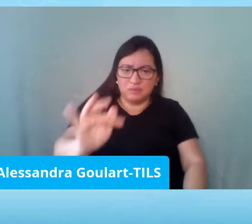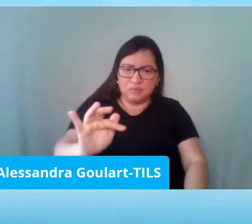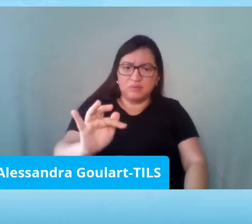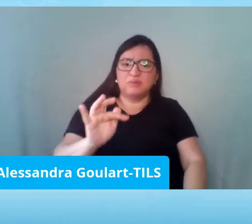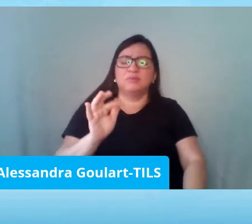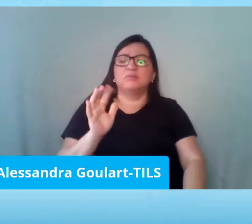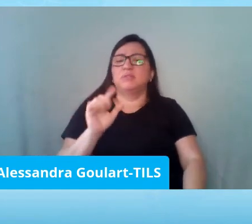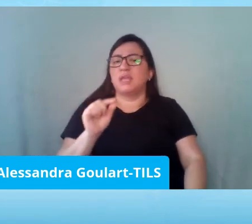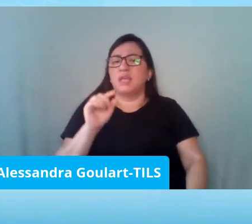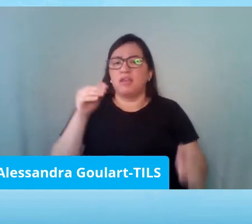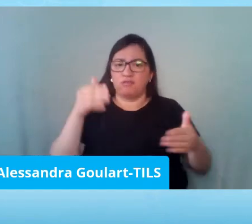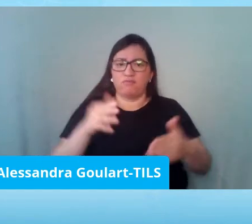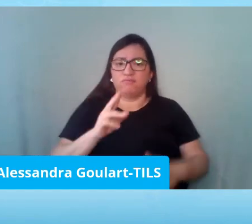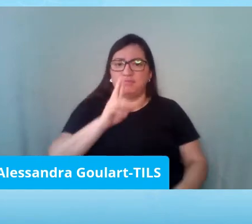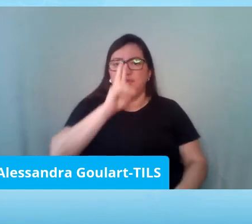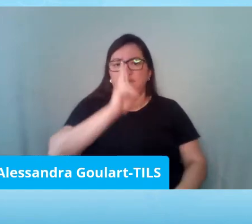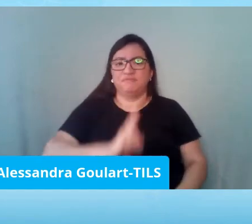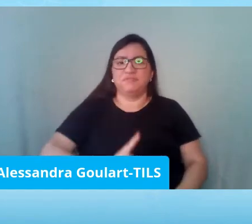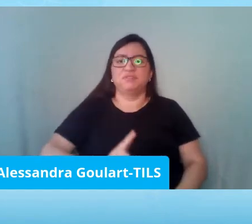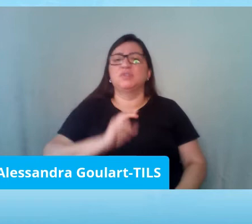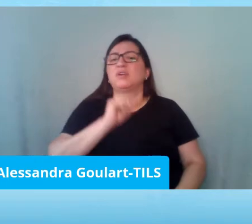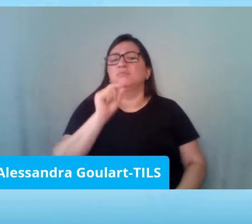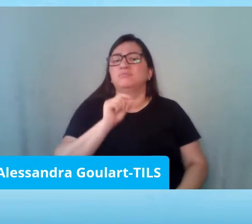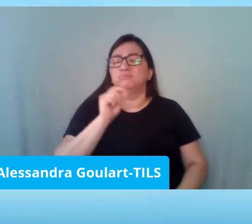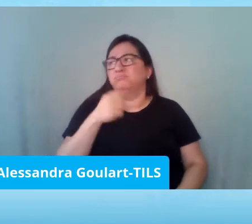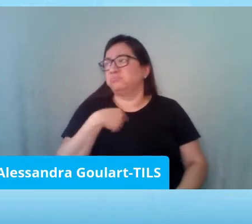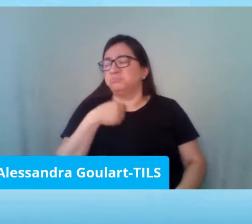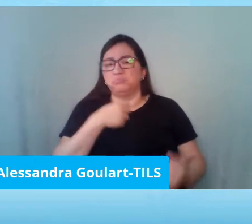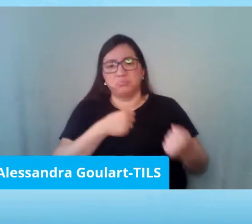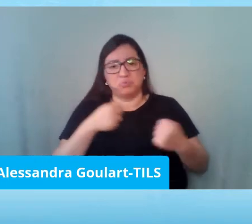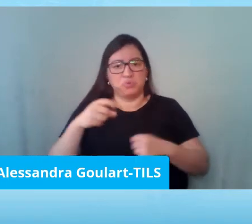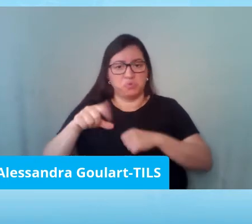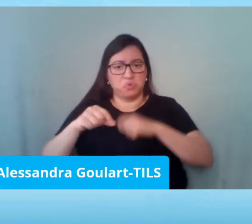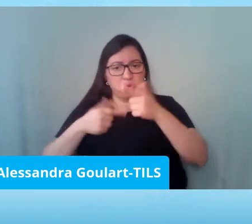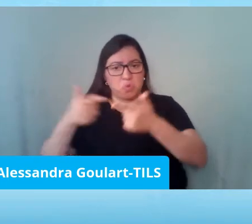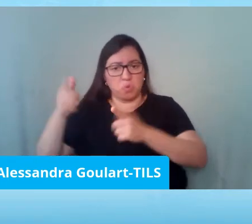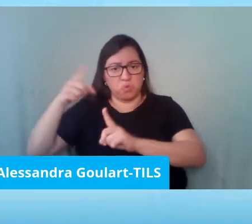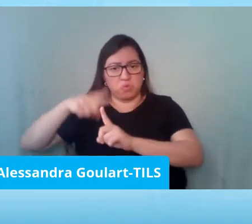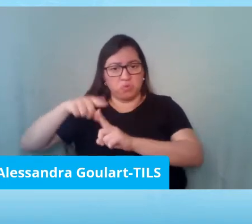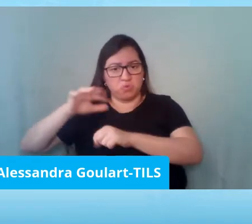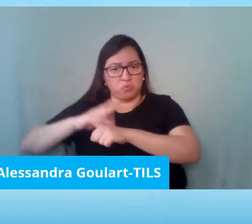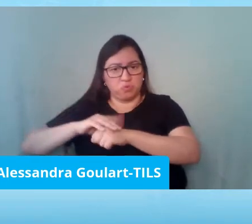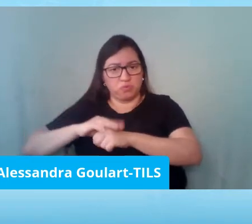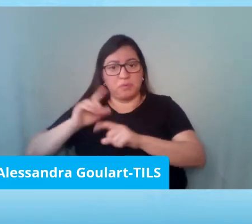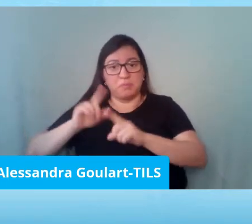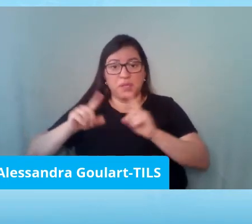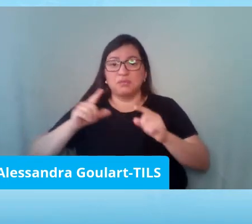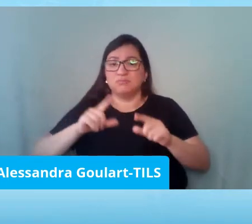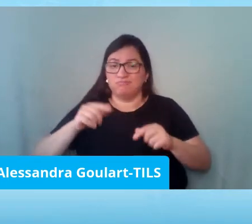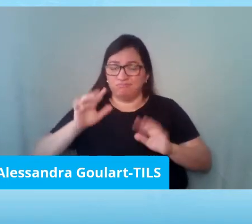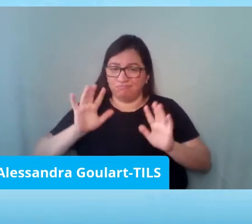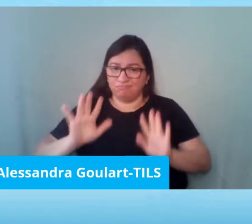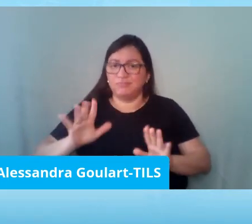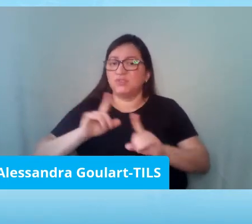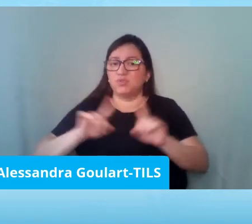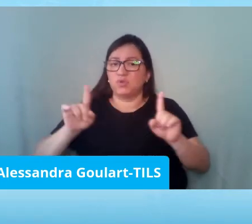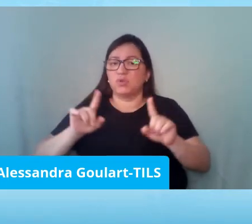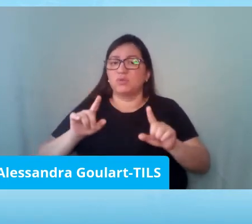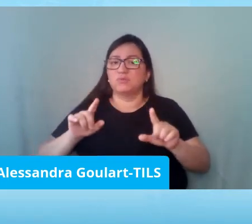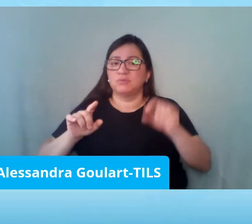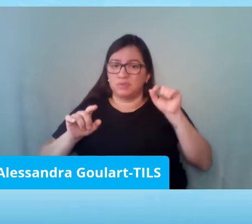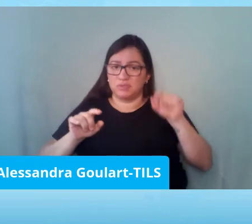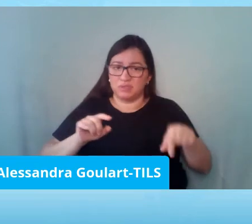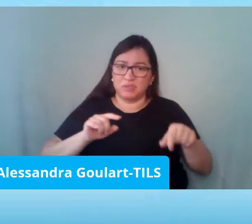saúde, poderíamos ter escolhido a toxoplasmose, a rubéola, mas a gente escolheu falar de sífilis e HIV muito